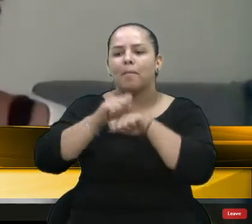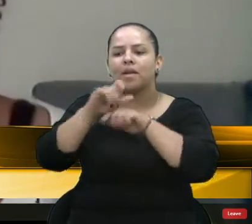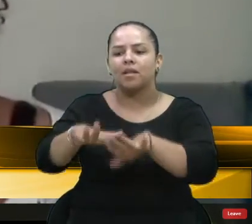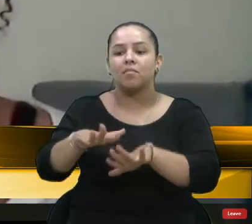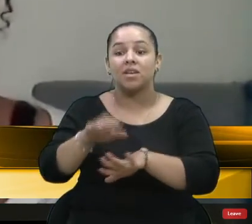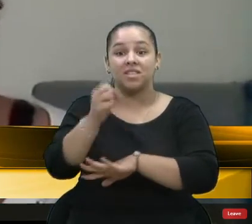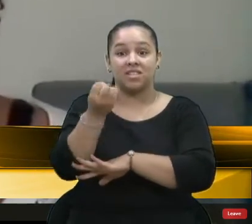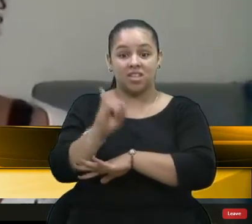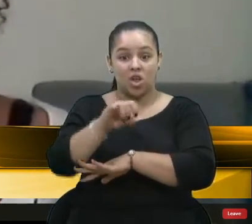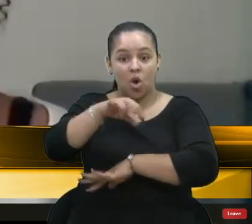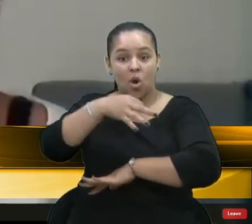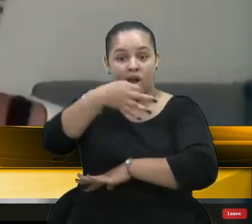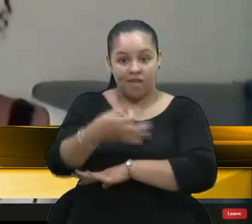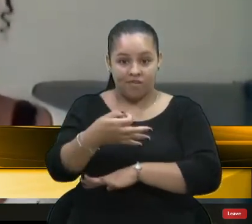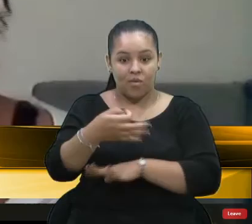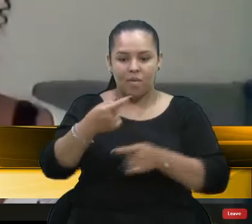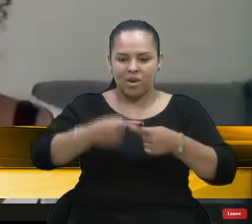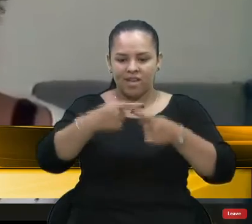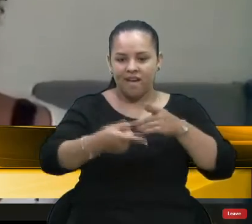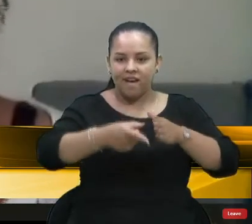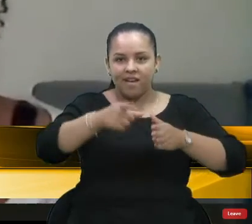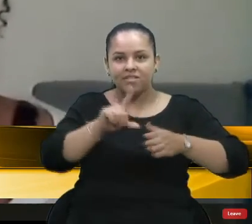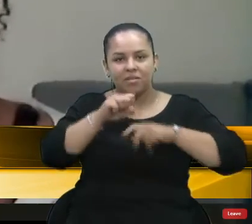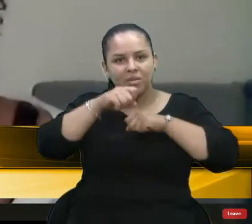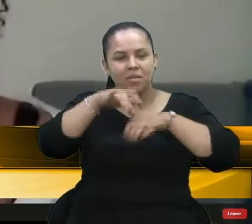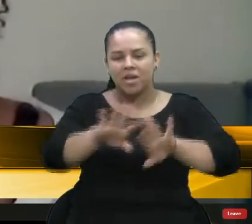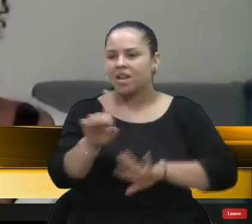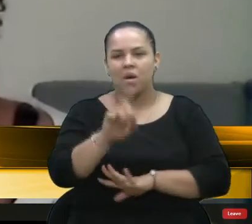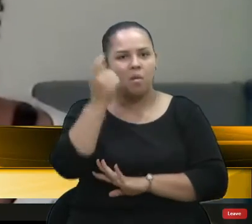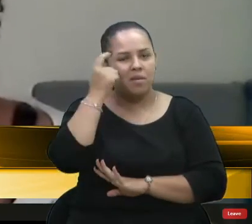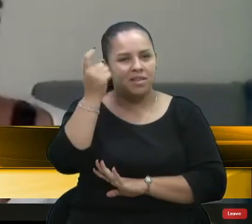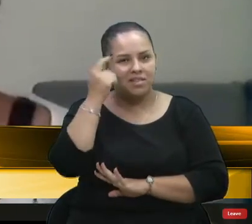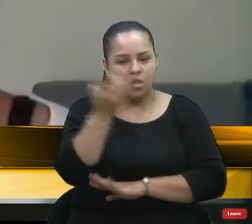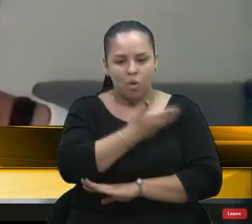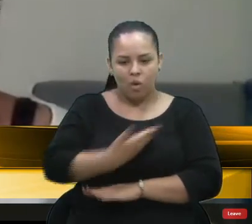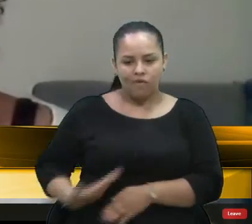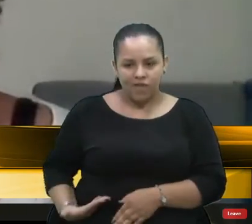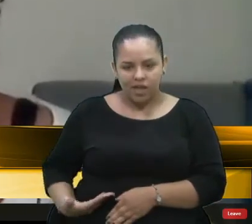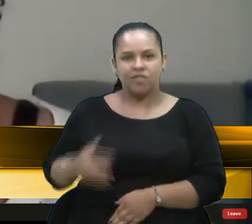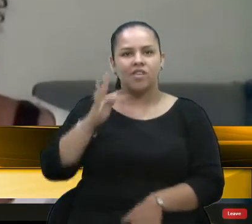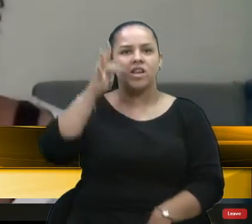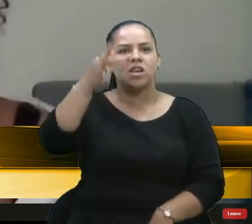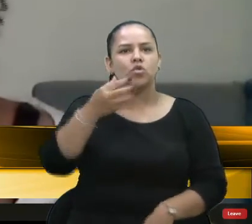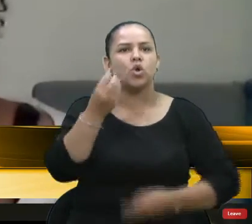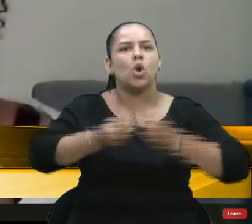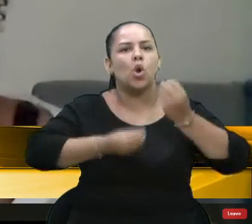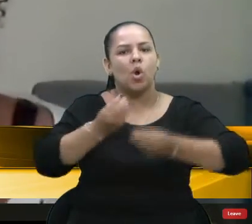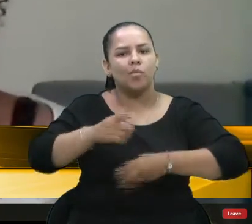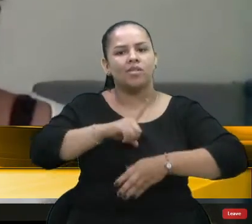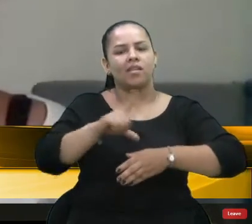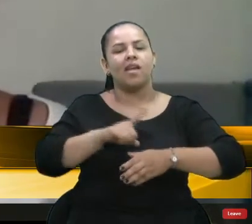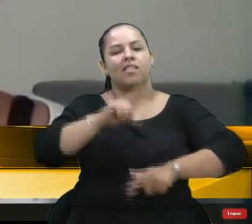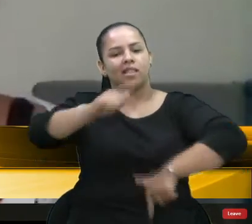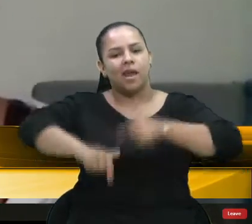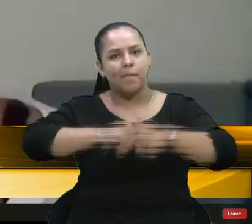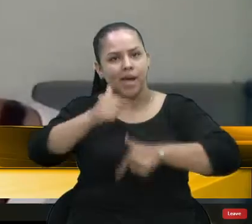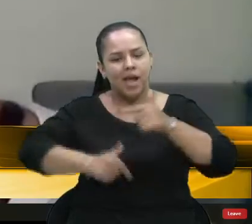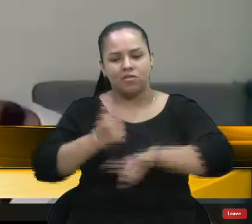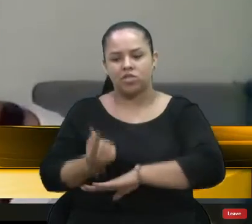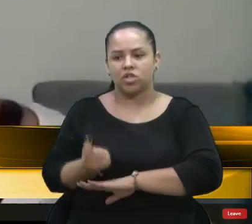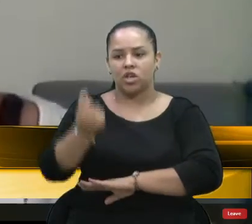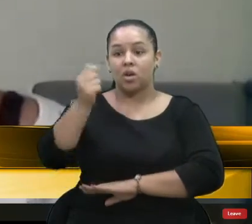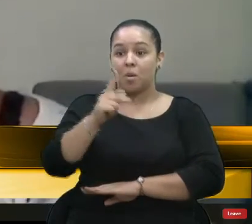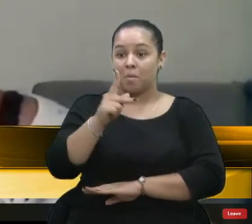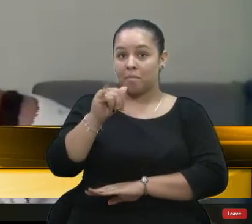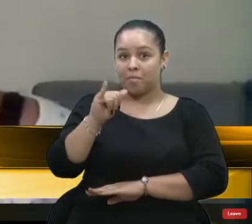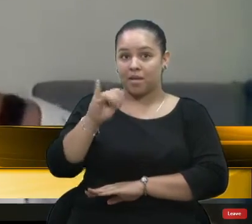assim desde antes da pandemia, porque em nenhum momento foi pensado através do governo federal uma forma de gerar emprego e renda. O nosso PIB já